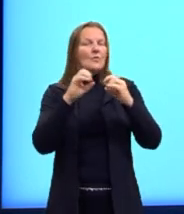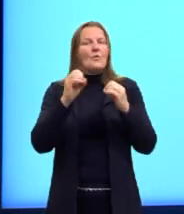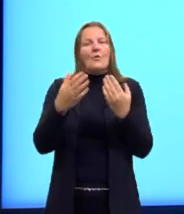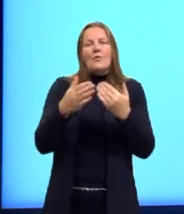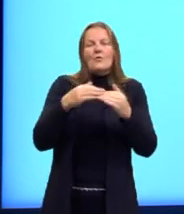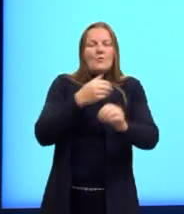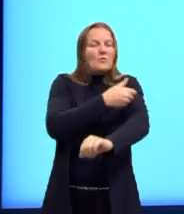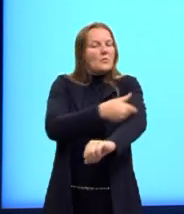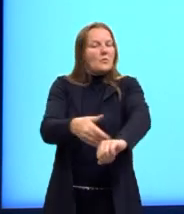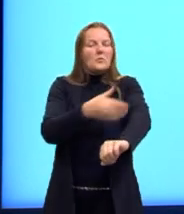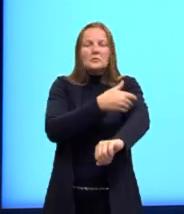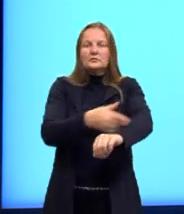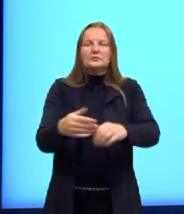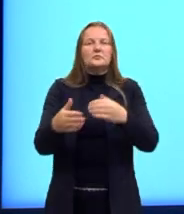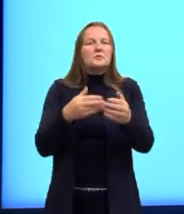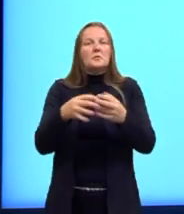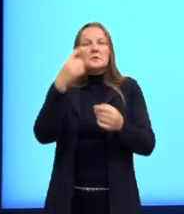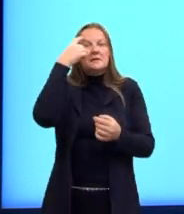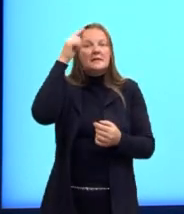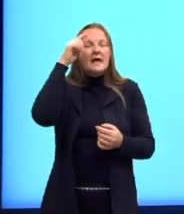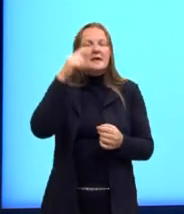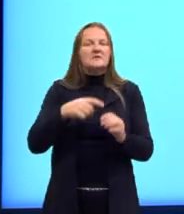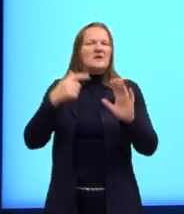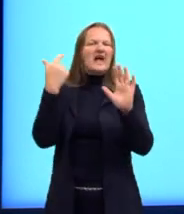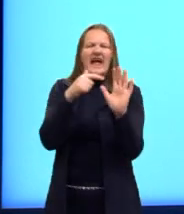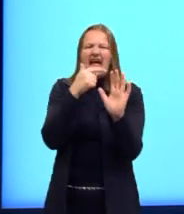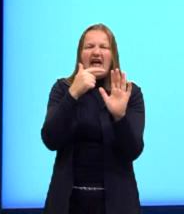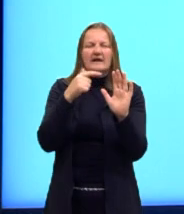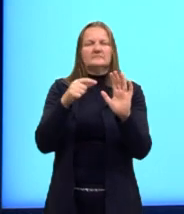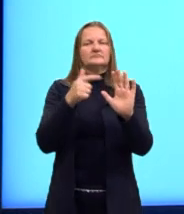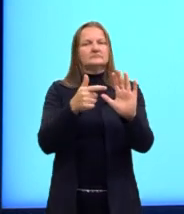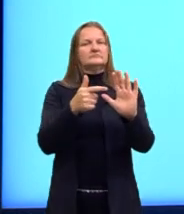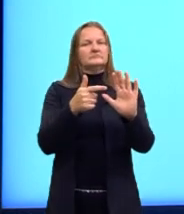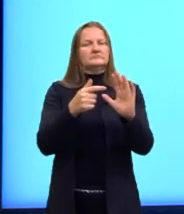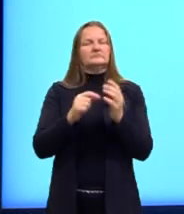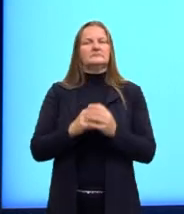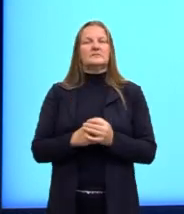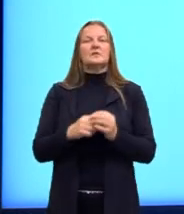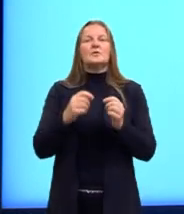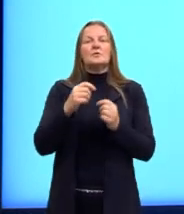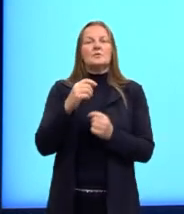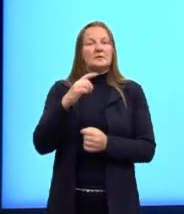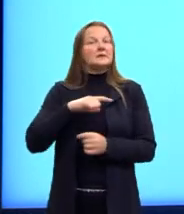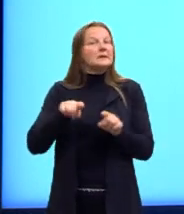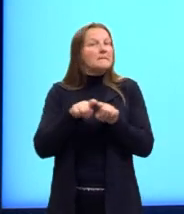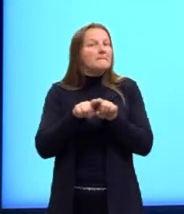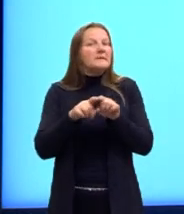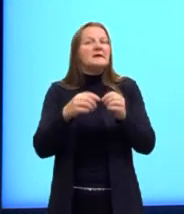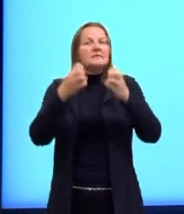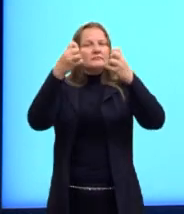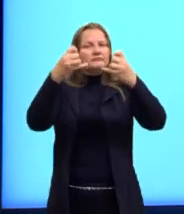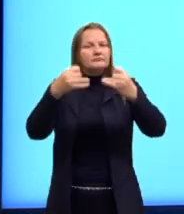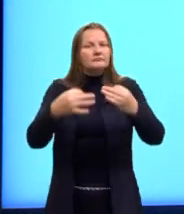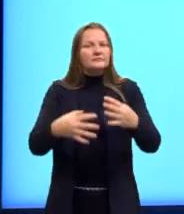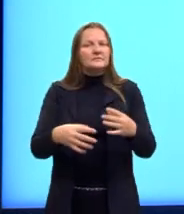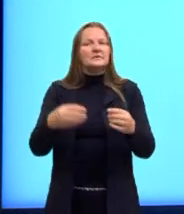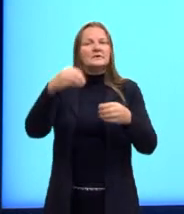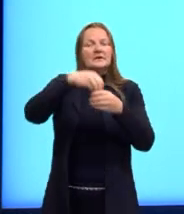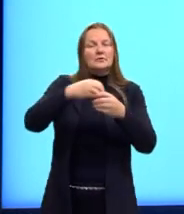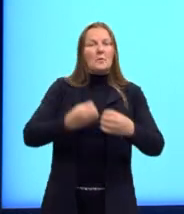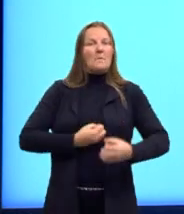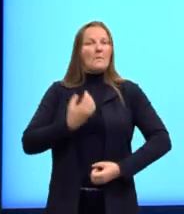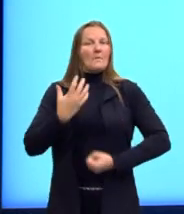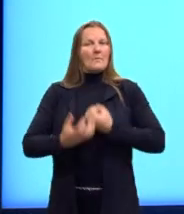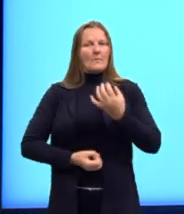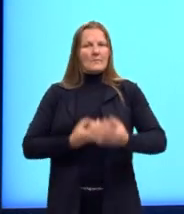costumes ou ideias de época e a gente também pode falar dela nos poemas